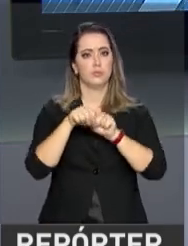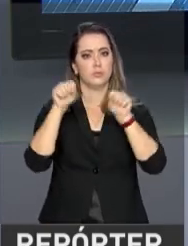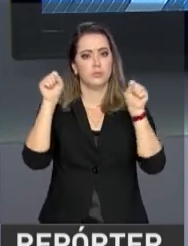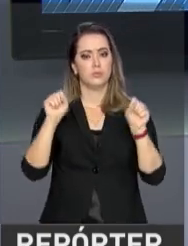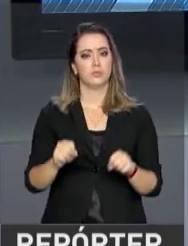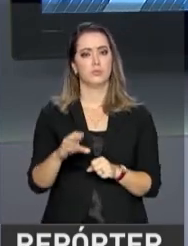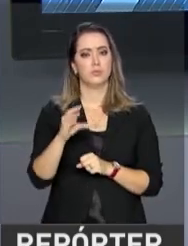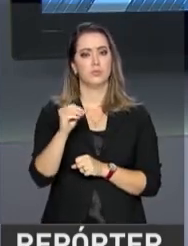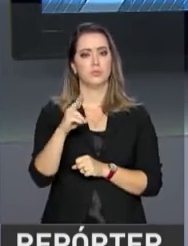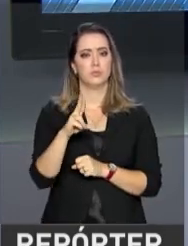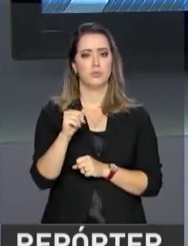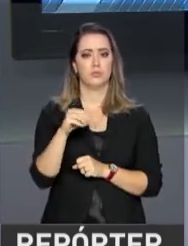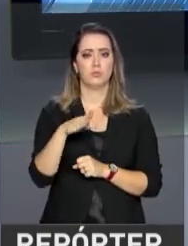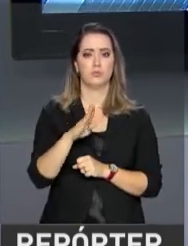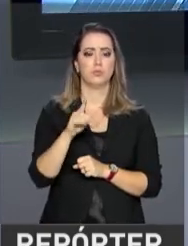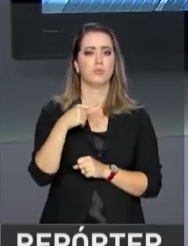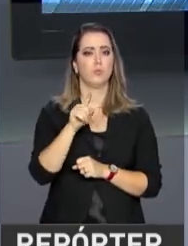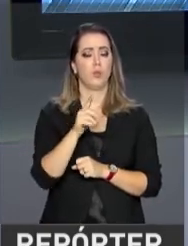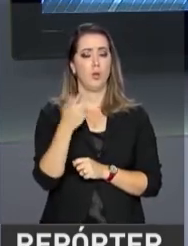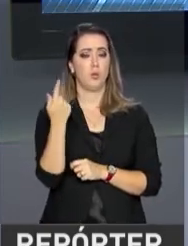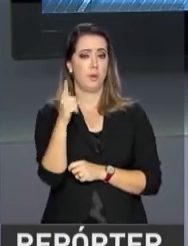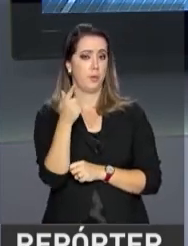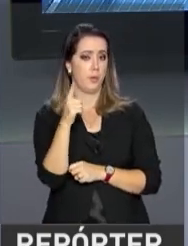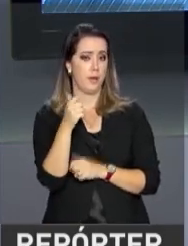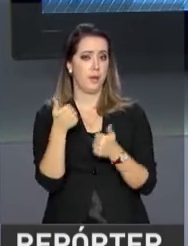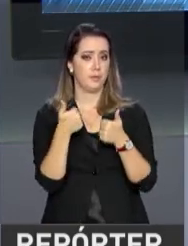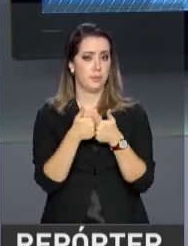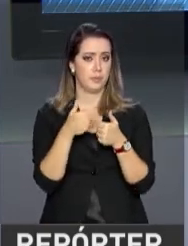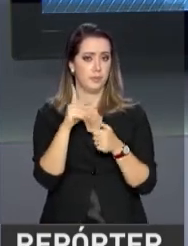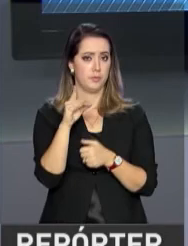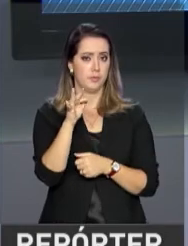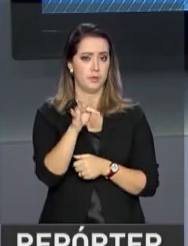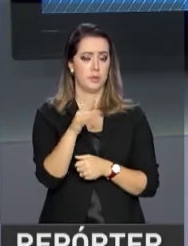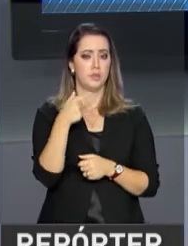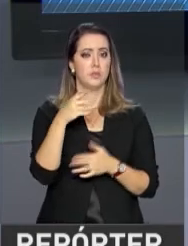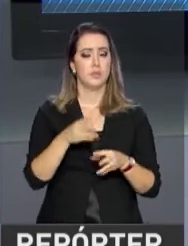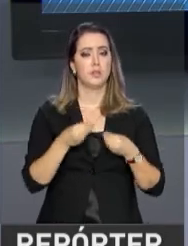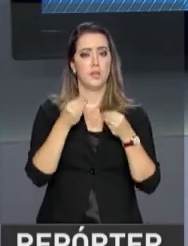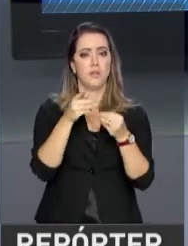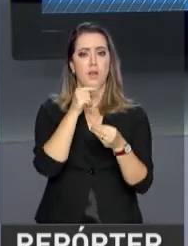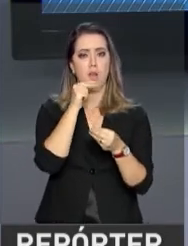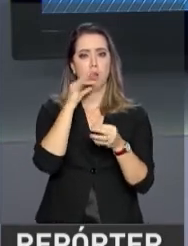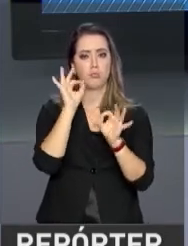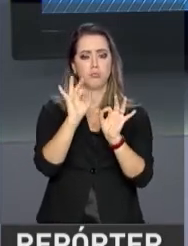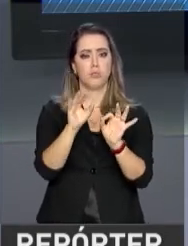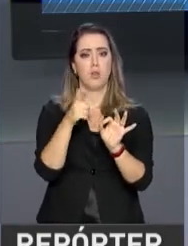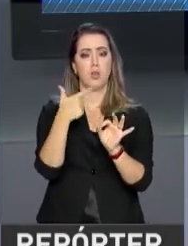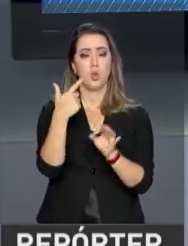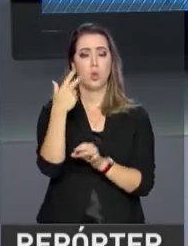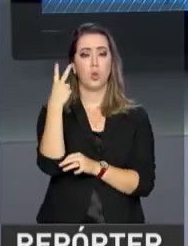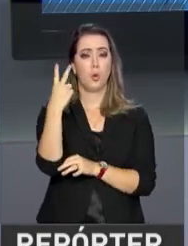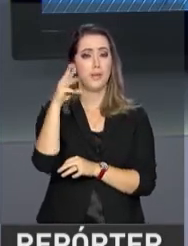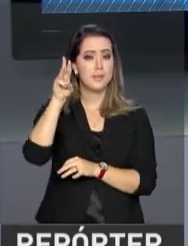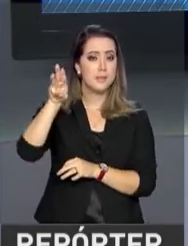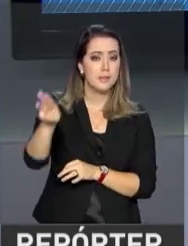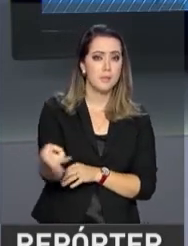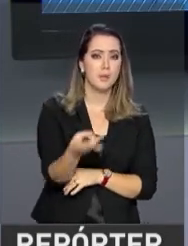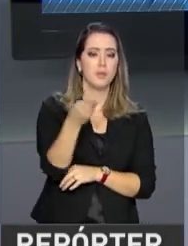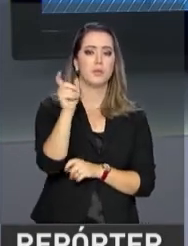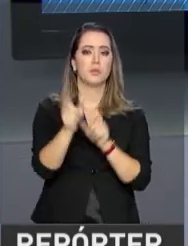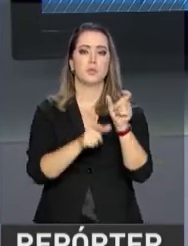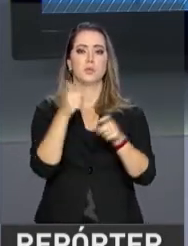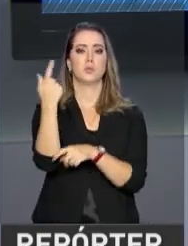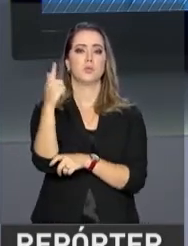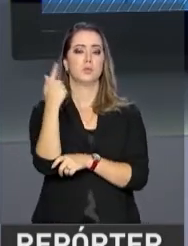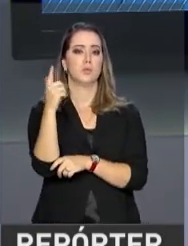produtor corumbá em valparaíso de goiás o empreendimento vai levar água tratada para mais de dois milhões de habitantes no estado